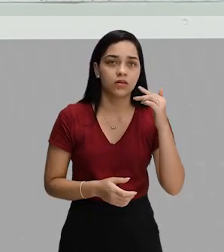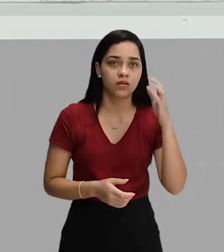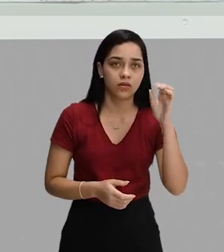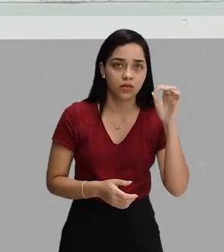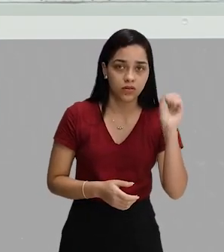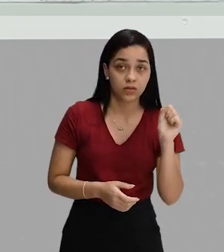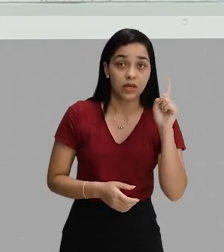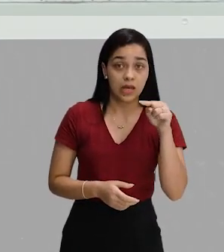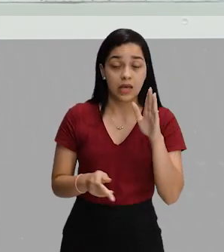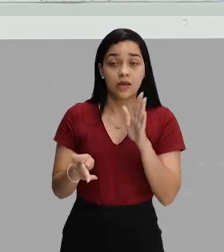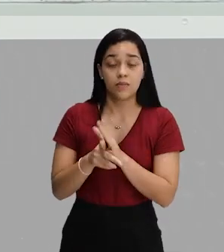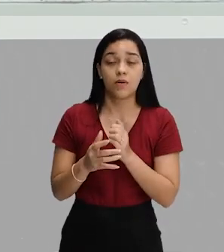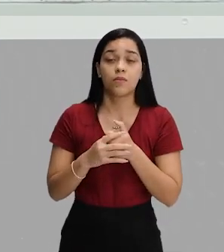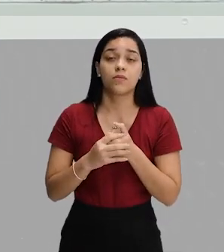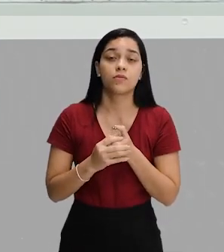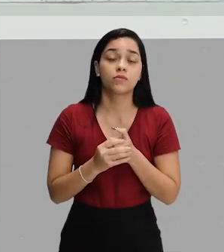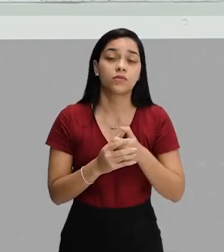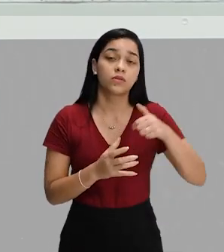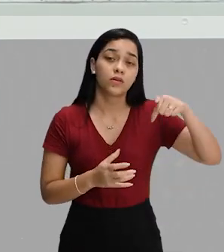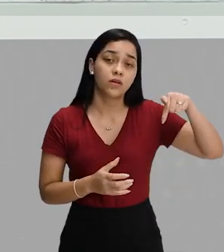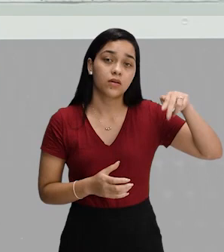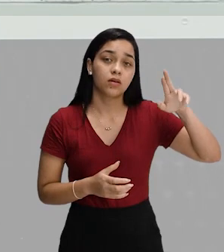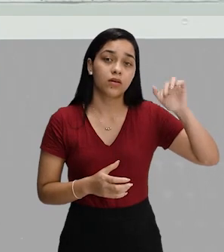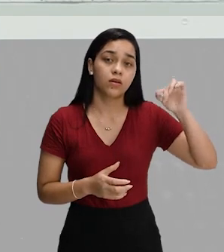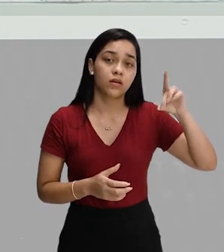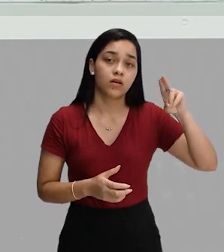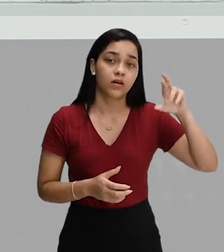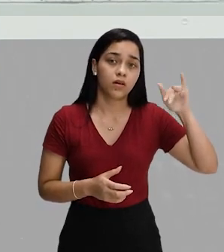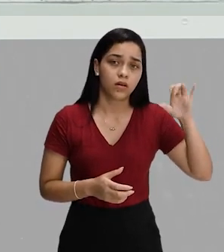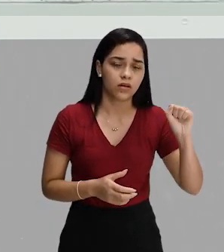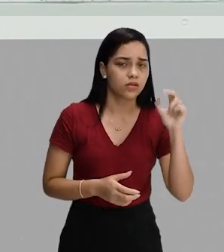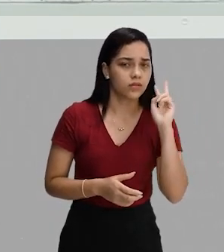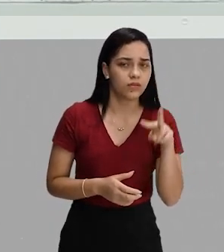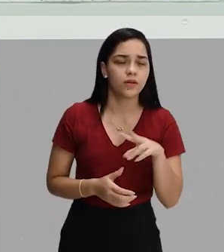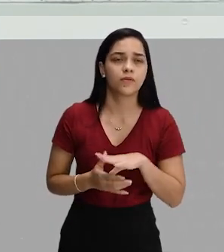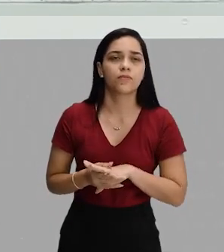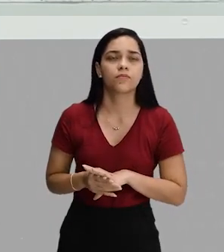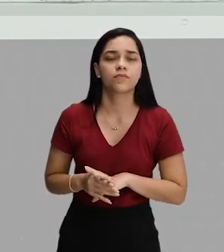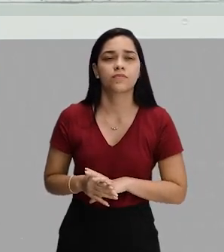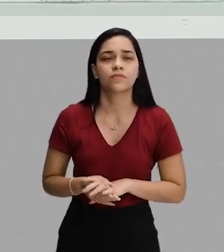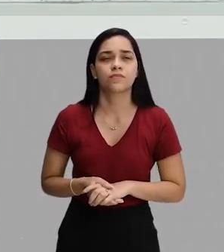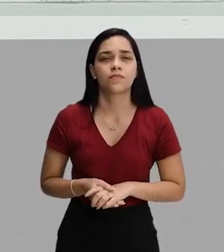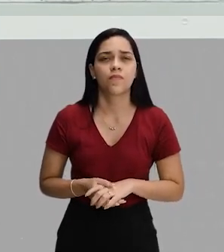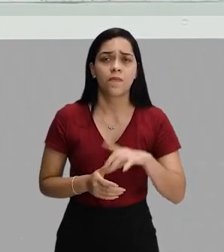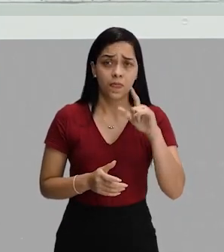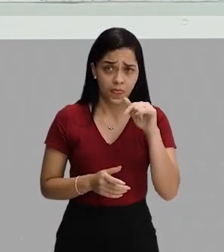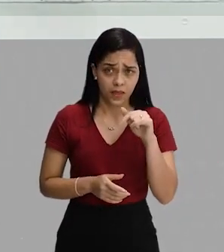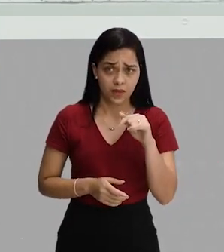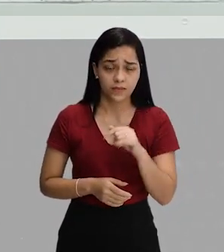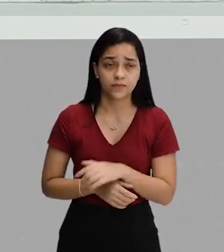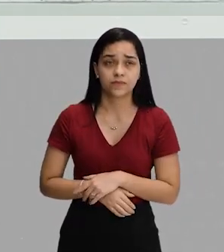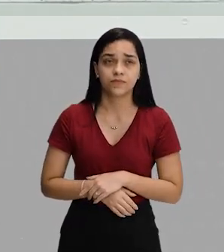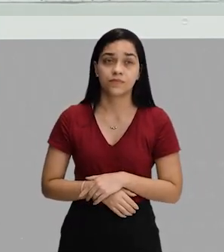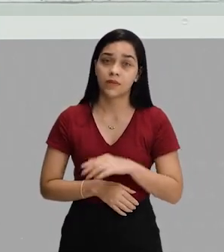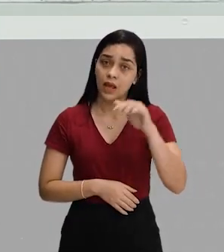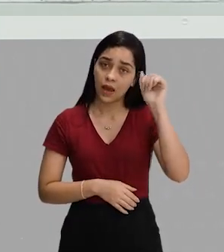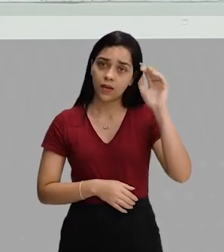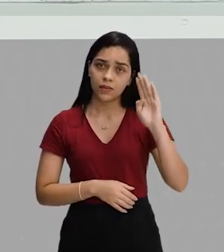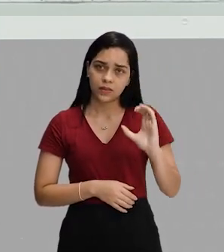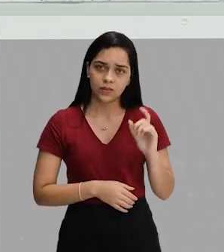funções são quadráticas sem ser. Então, bora lá. Ó. Essas funções são quadráticas? Vamos